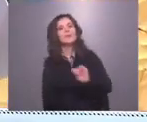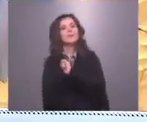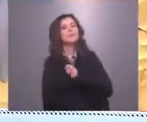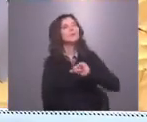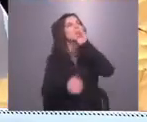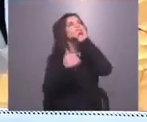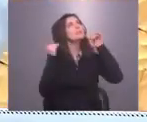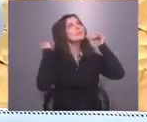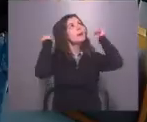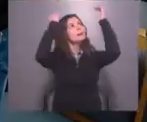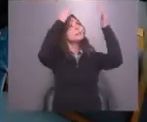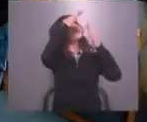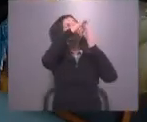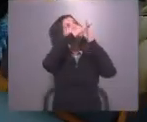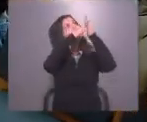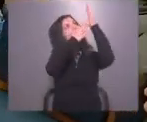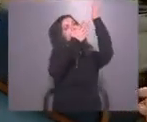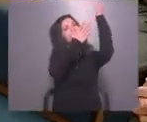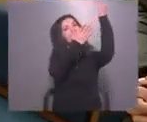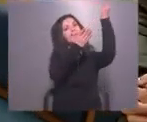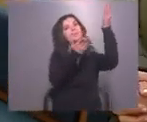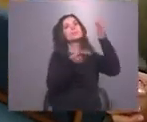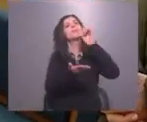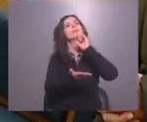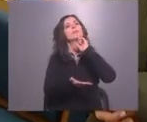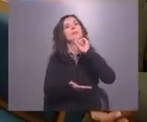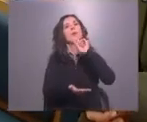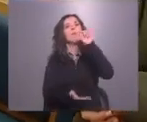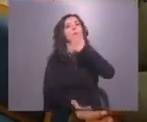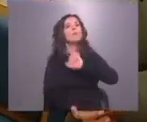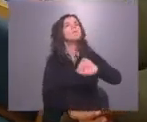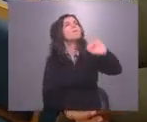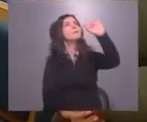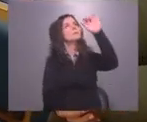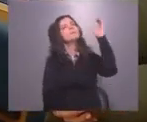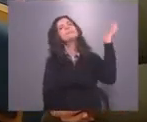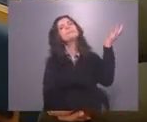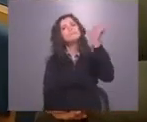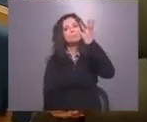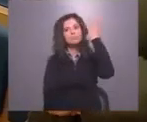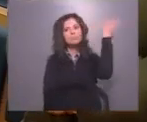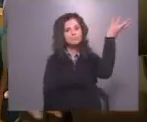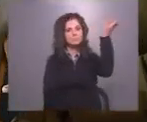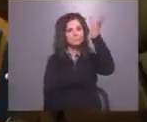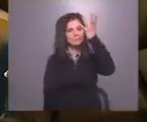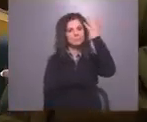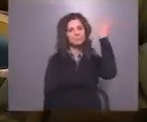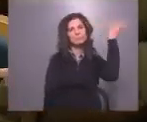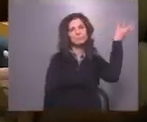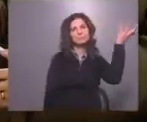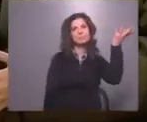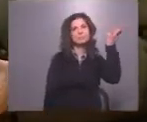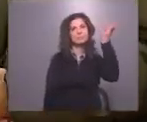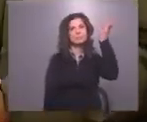Pai nosso que estais nos céus, santificado seja o